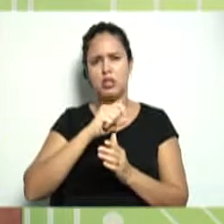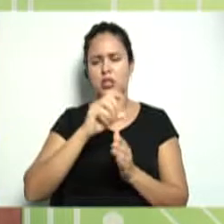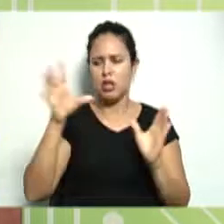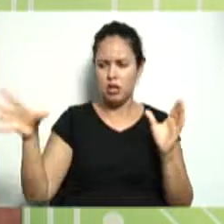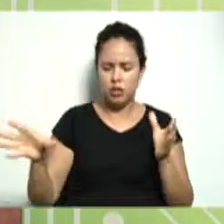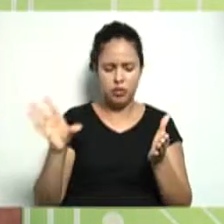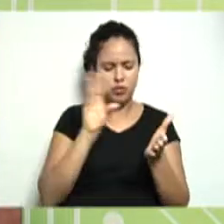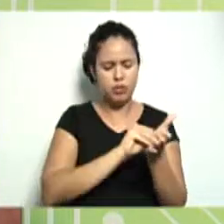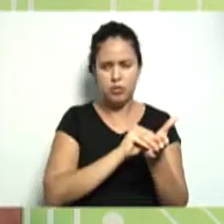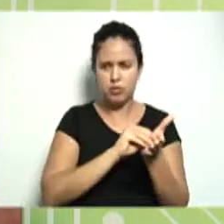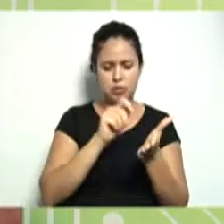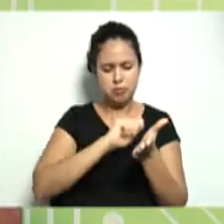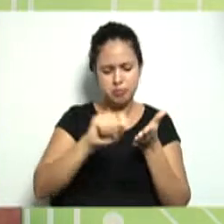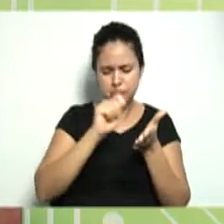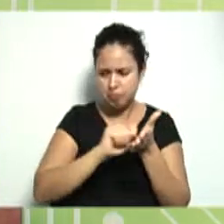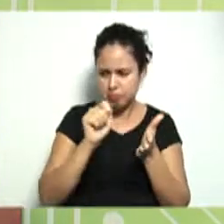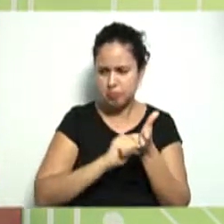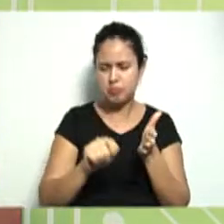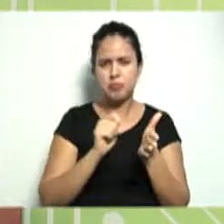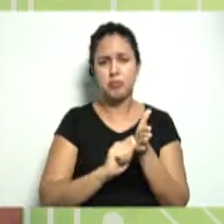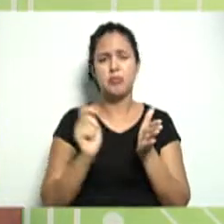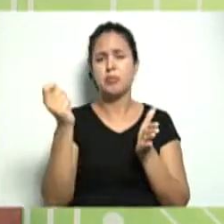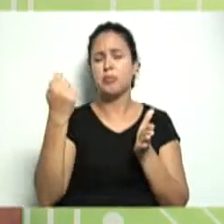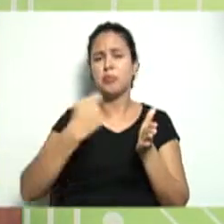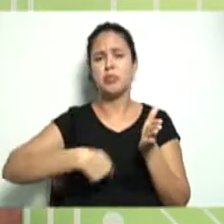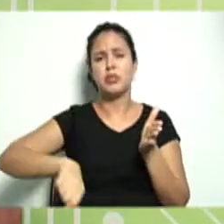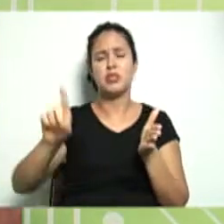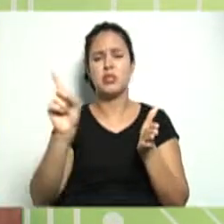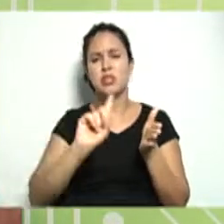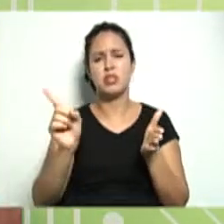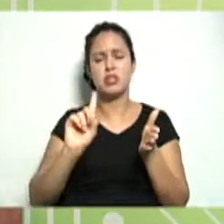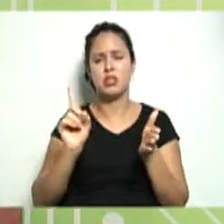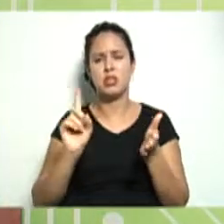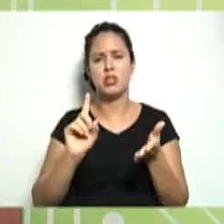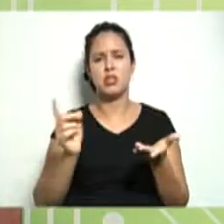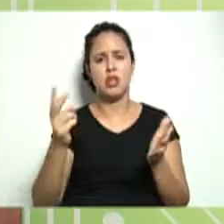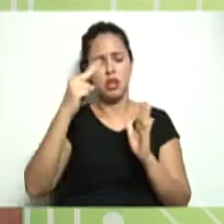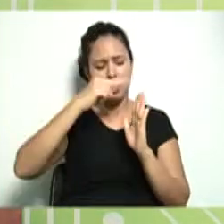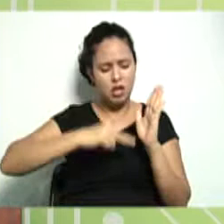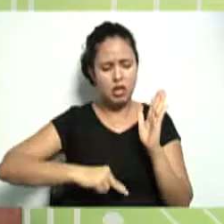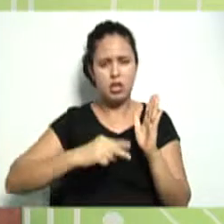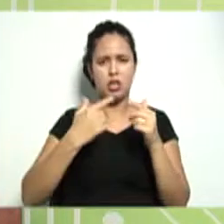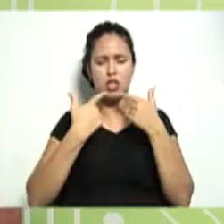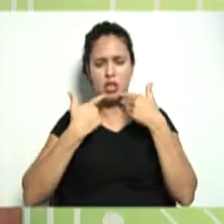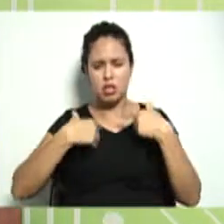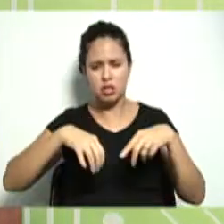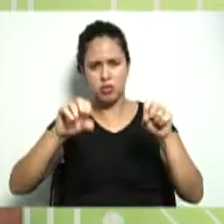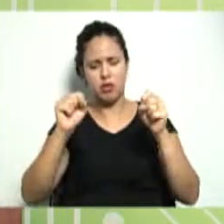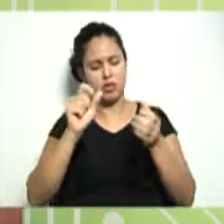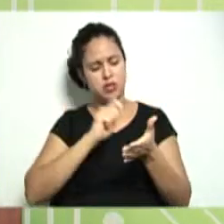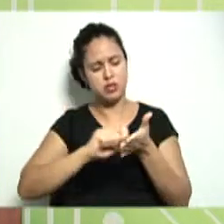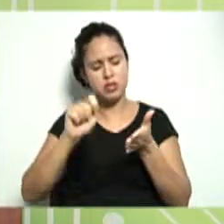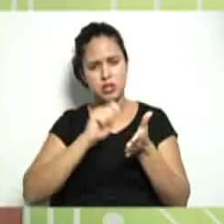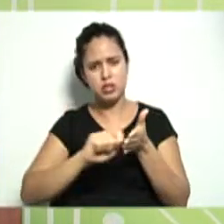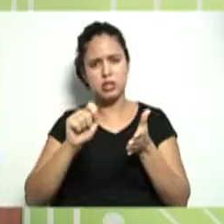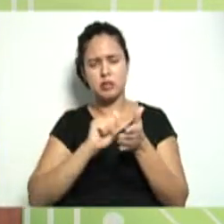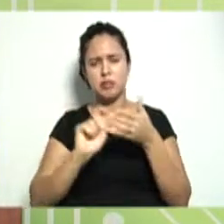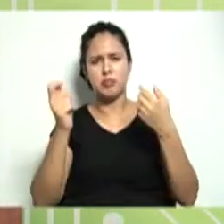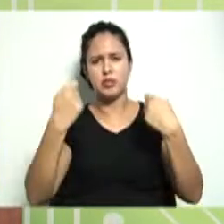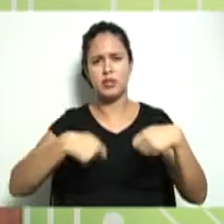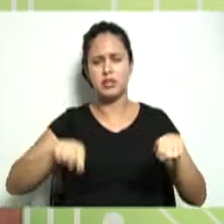registrar isso, não era necessária a leitura, o conhecimento da linguagem escrita para